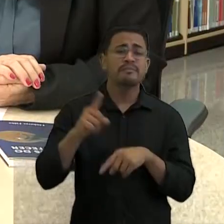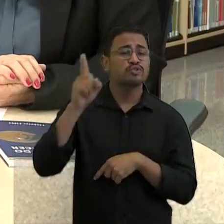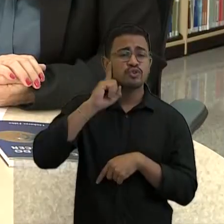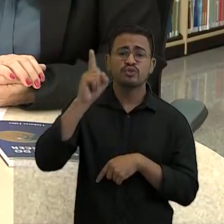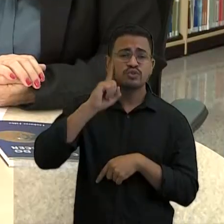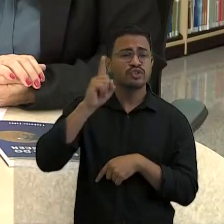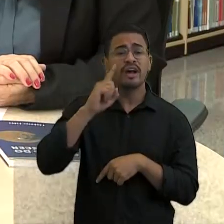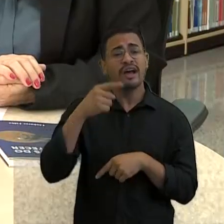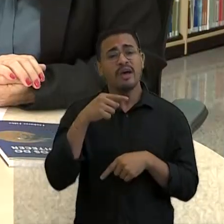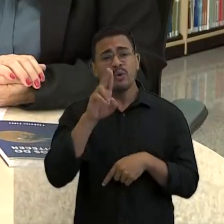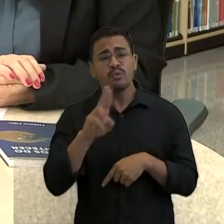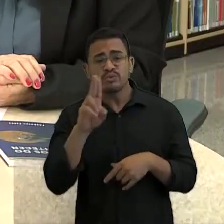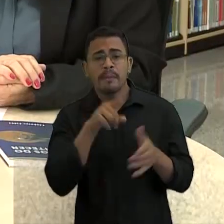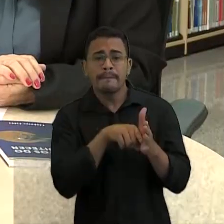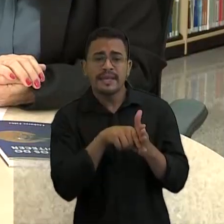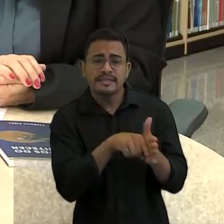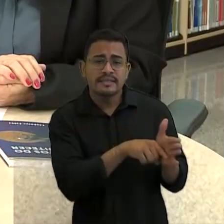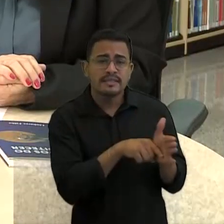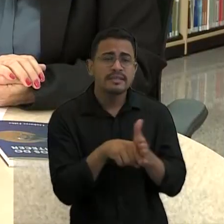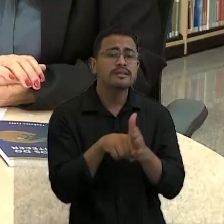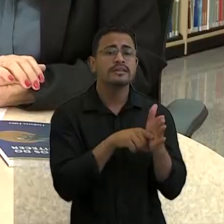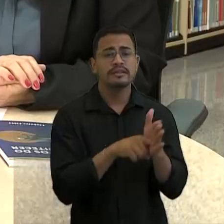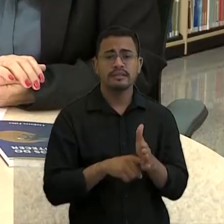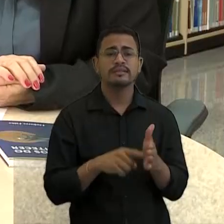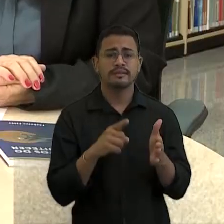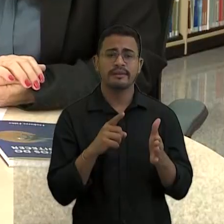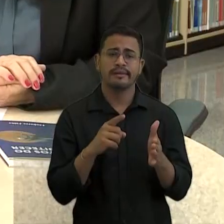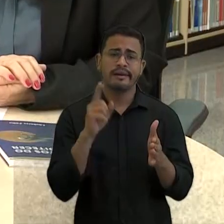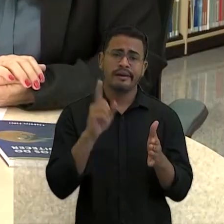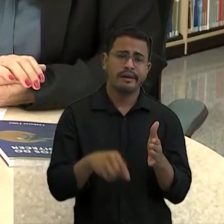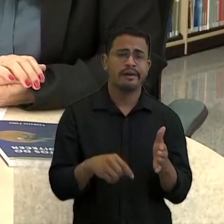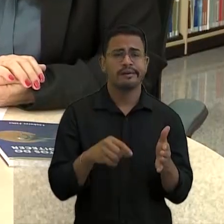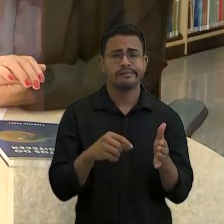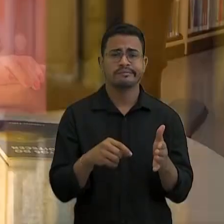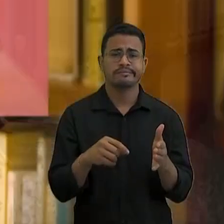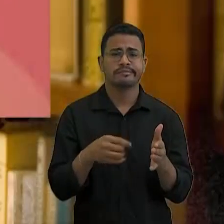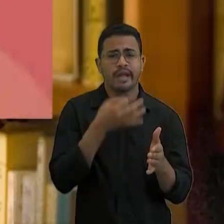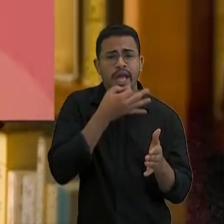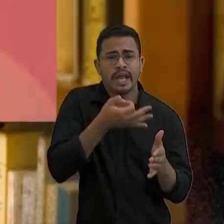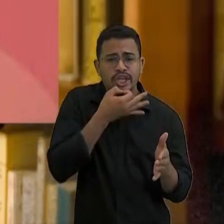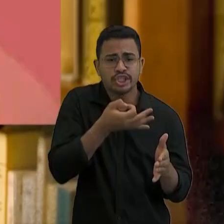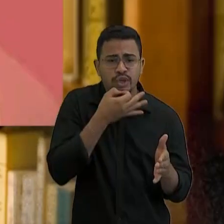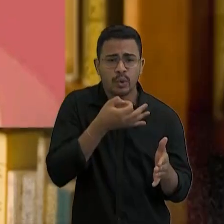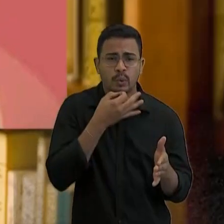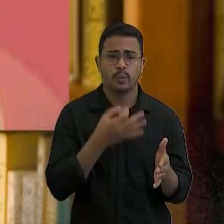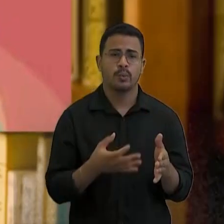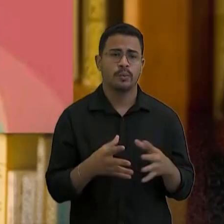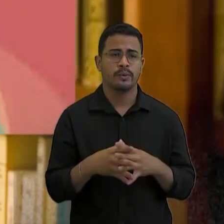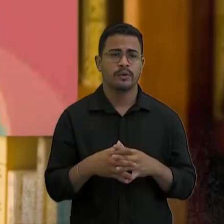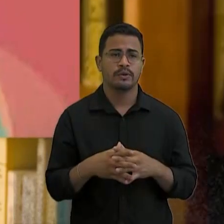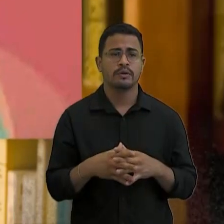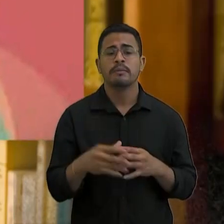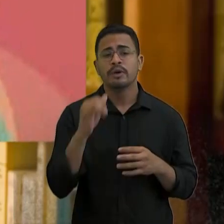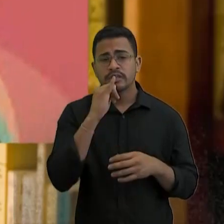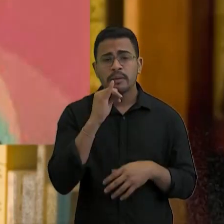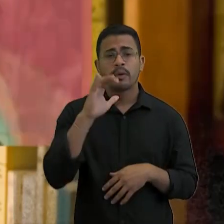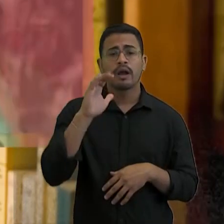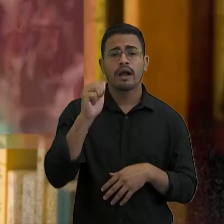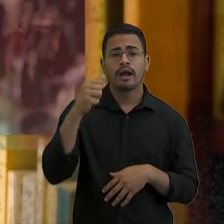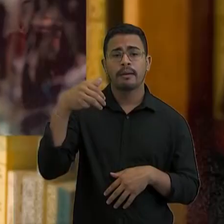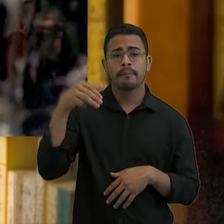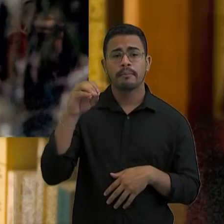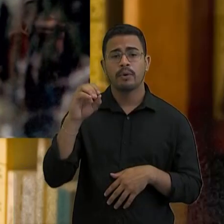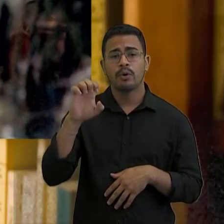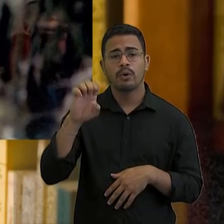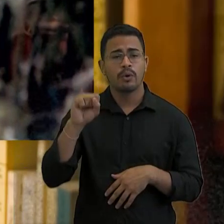pesquisador e de ensaísta crítico. Eu pego desde Camões